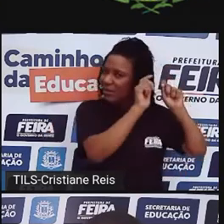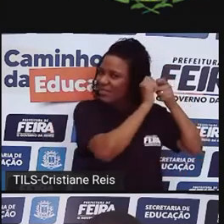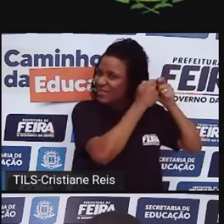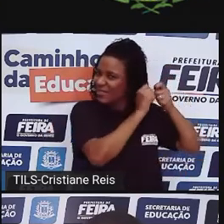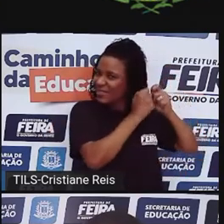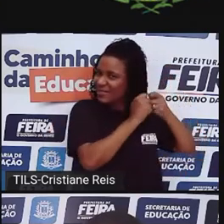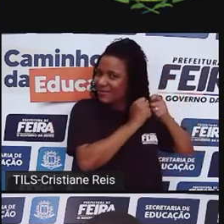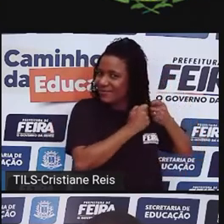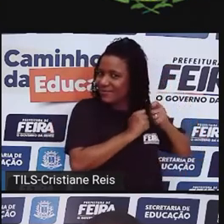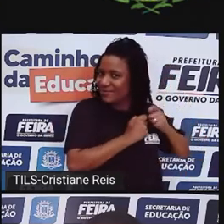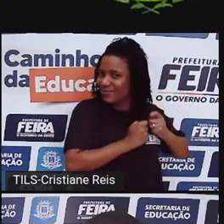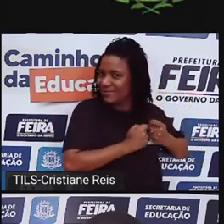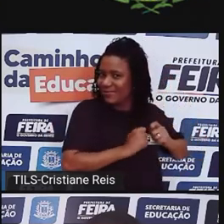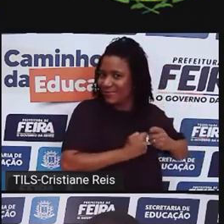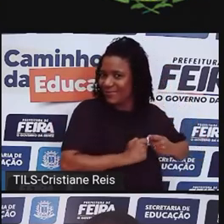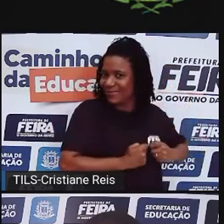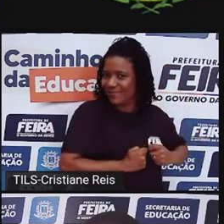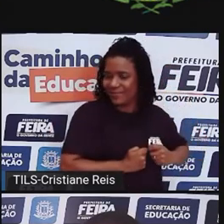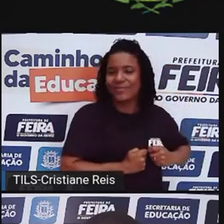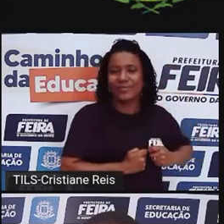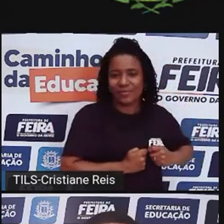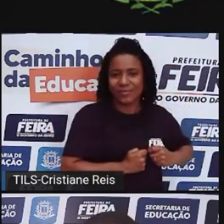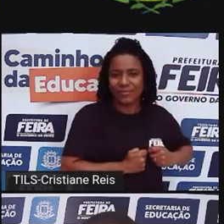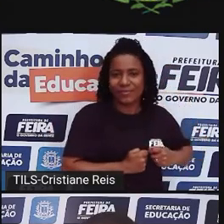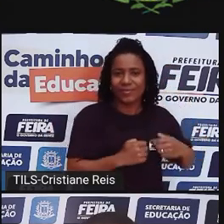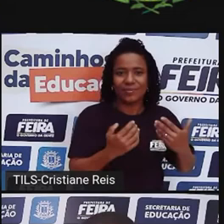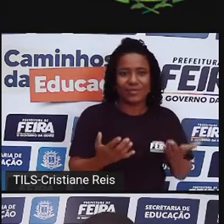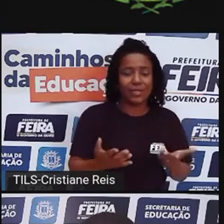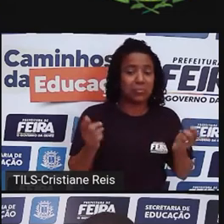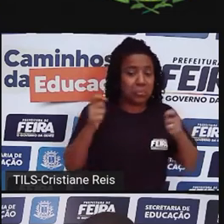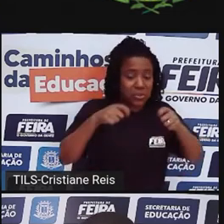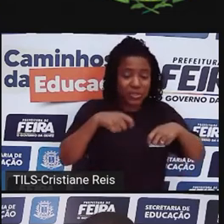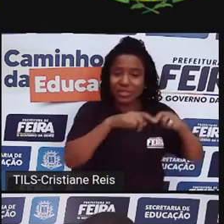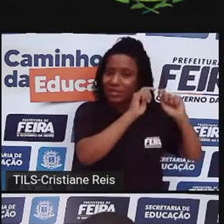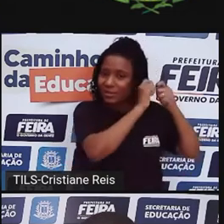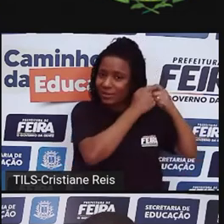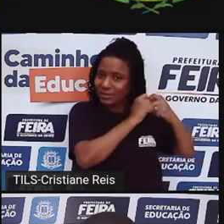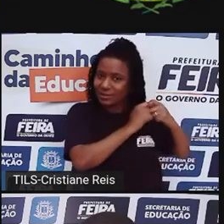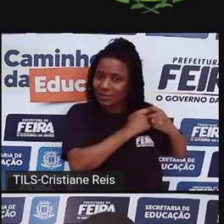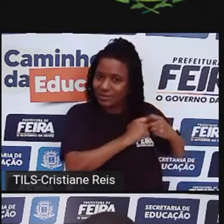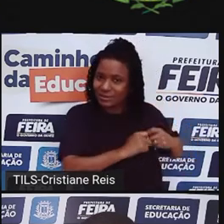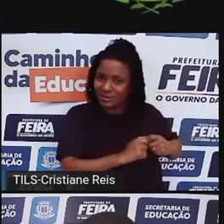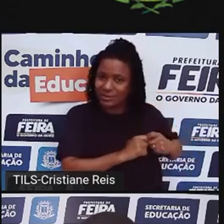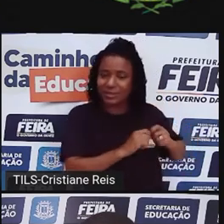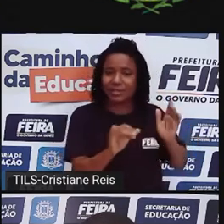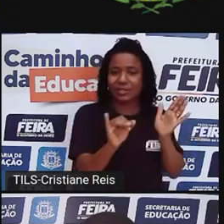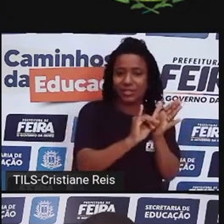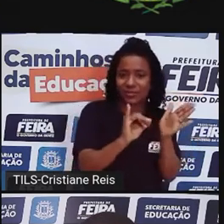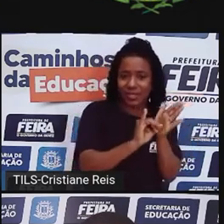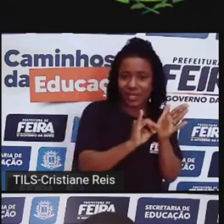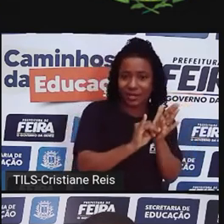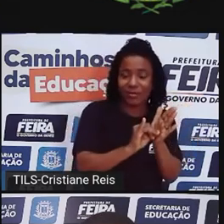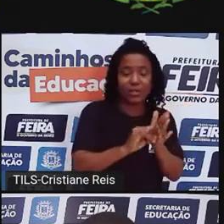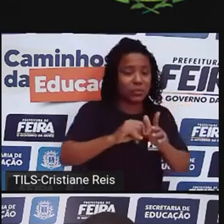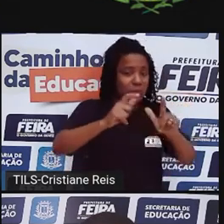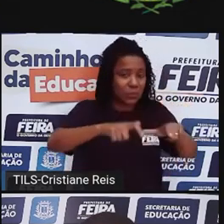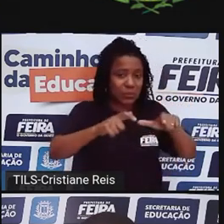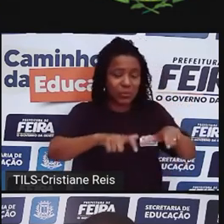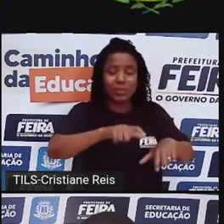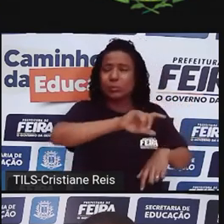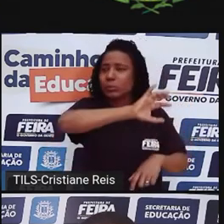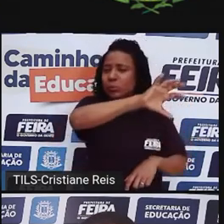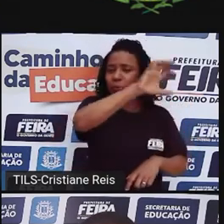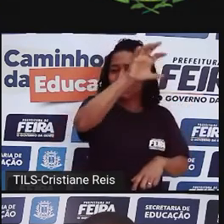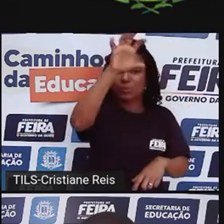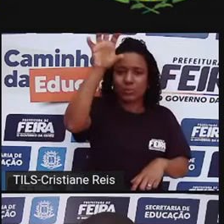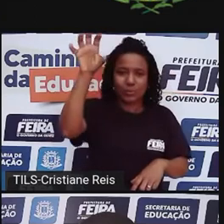identificar uma pessoa através de suas tranças, porque ela representava a religião, representava